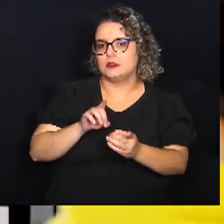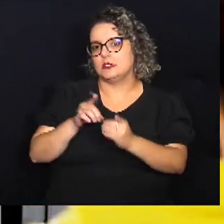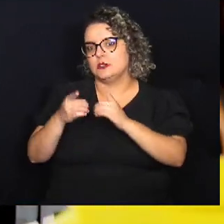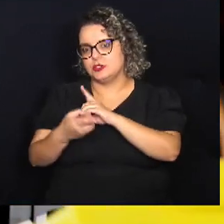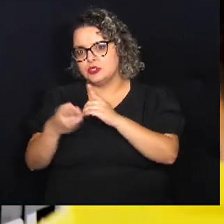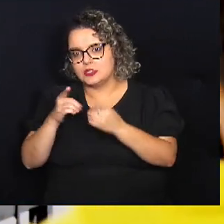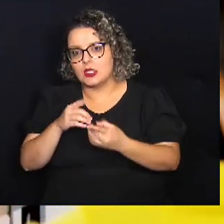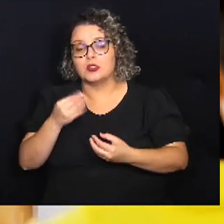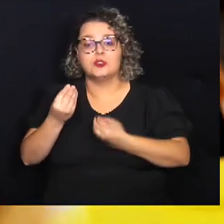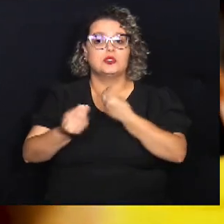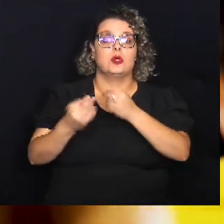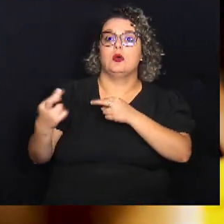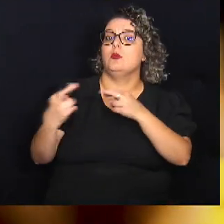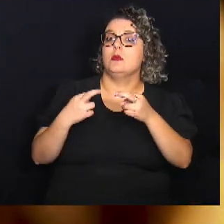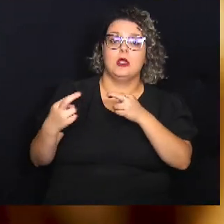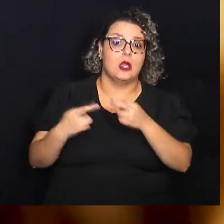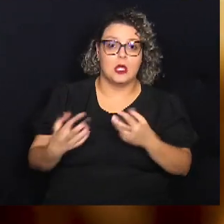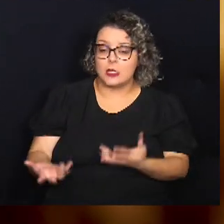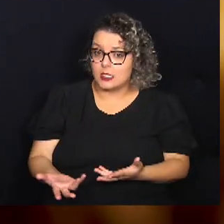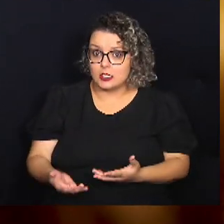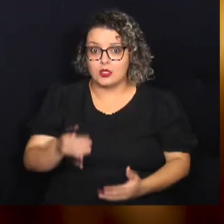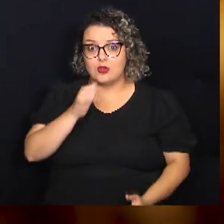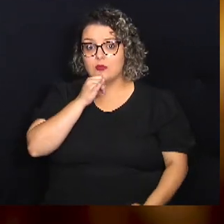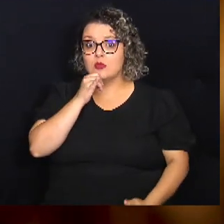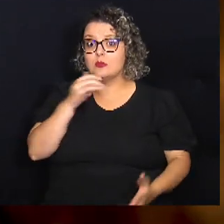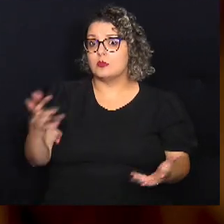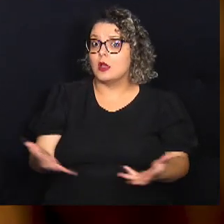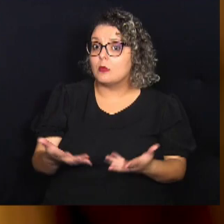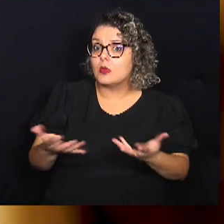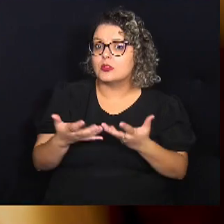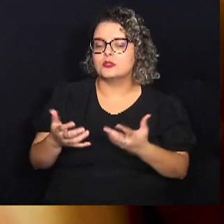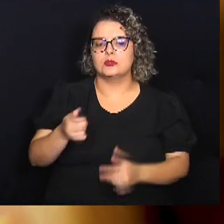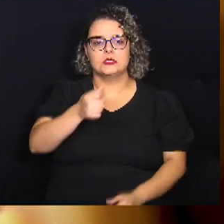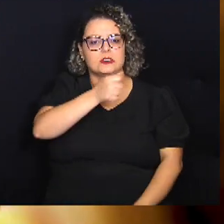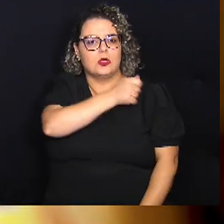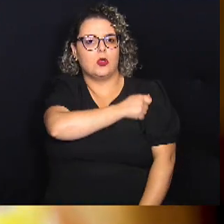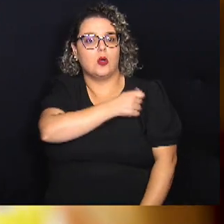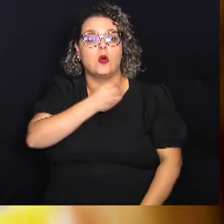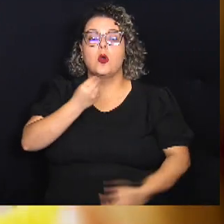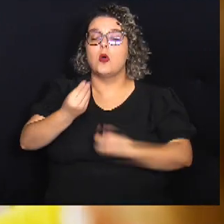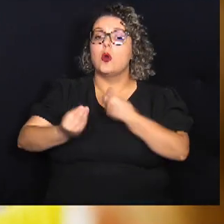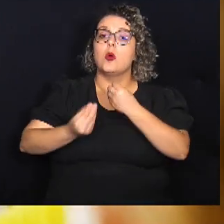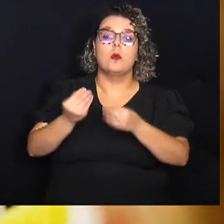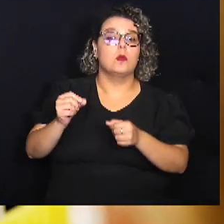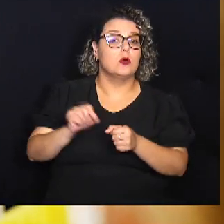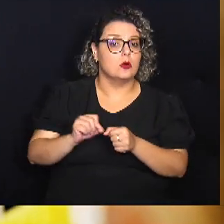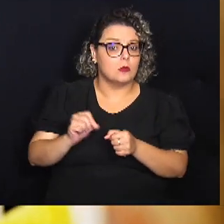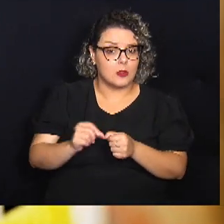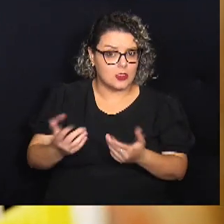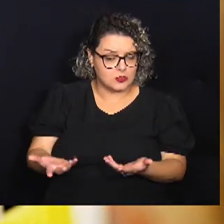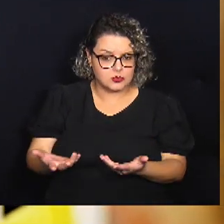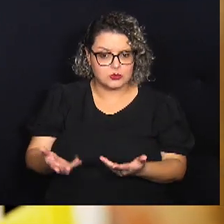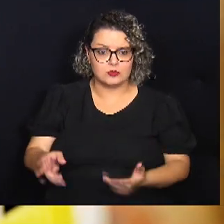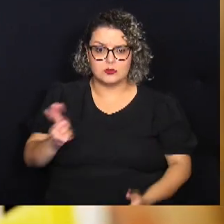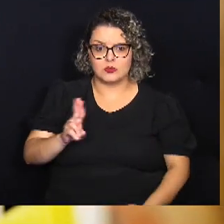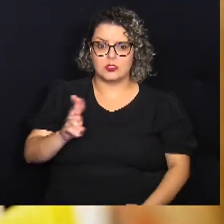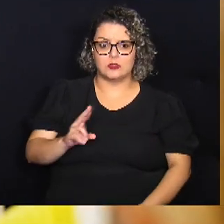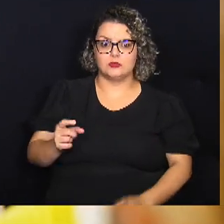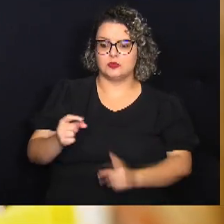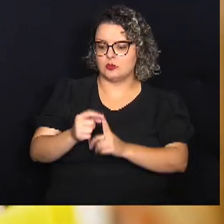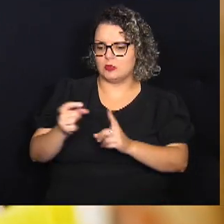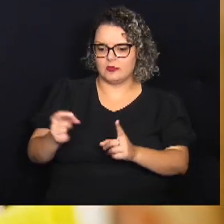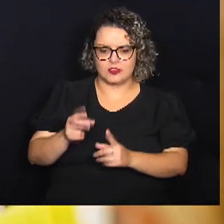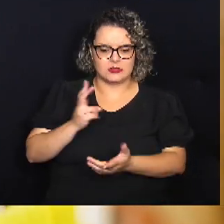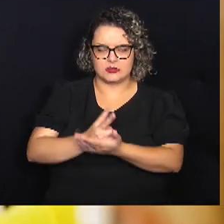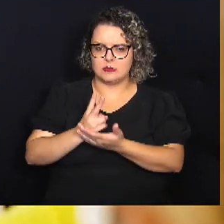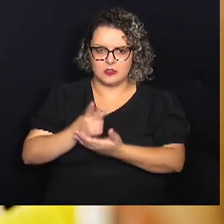como é que eu analiso, por exemplo, a motivação do aluno, como é que eu faço para usar uma expressão que eu uso